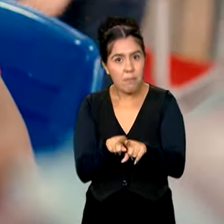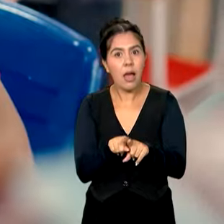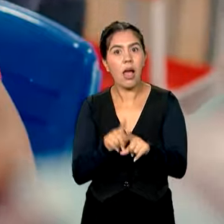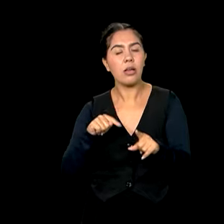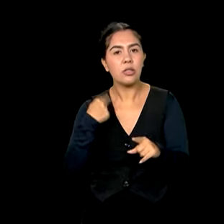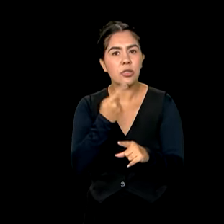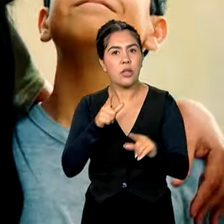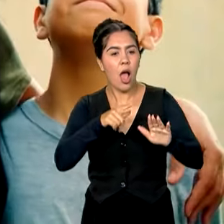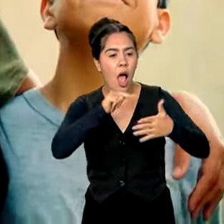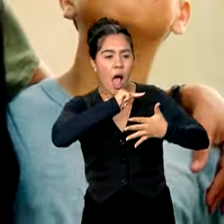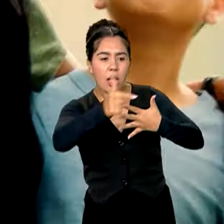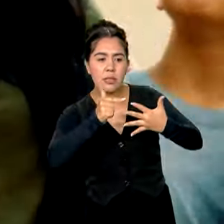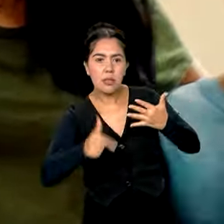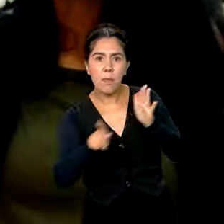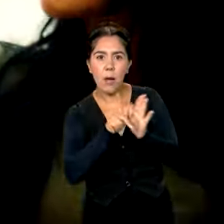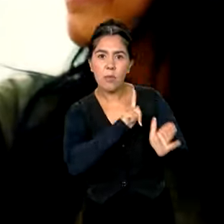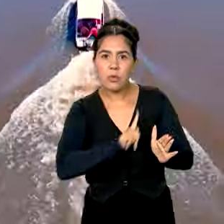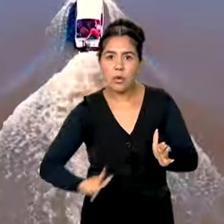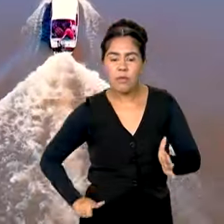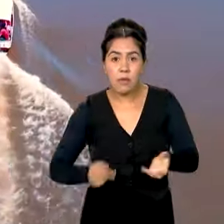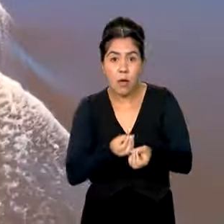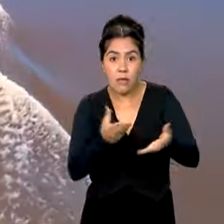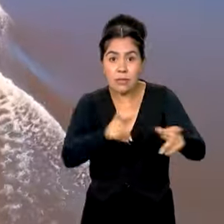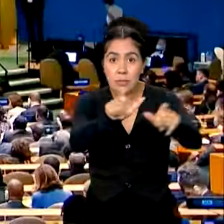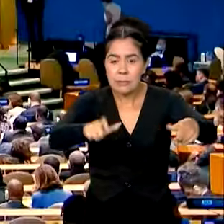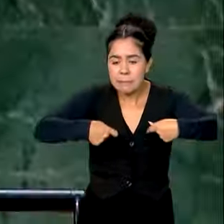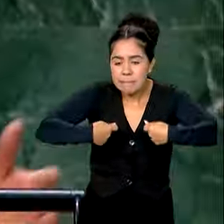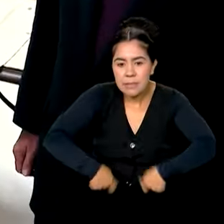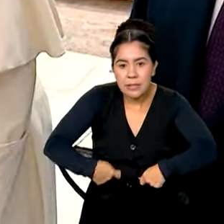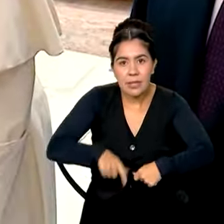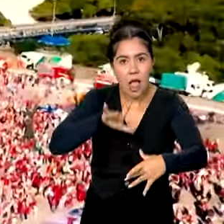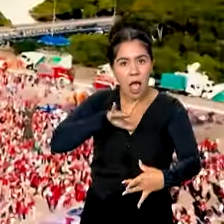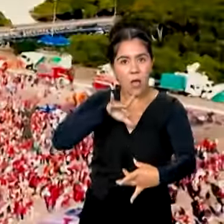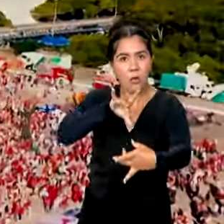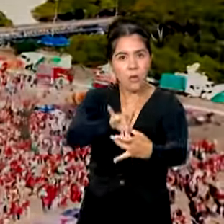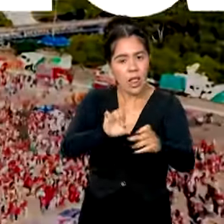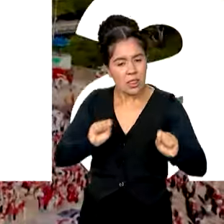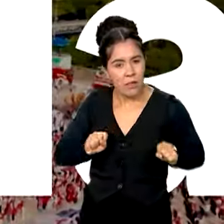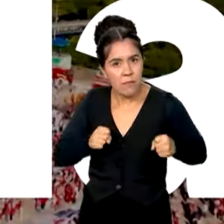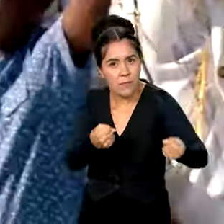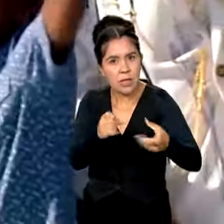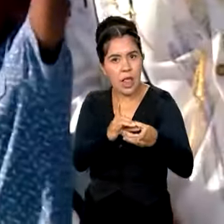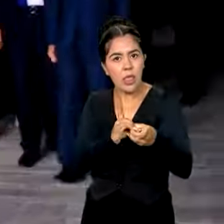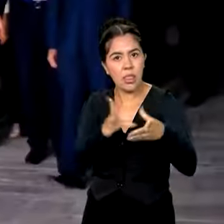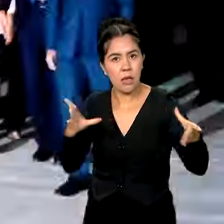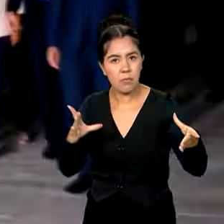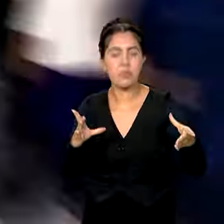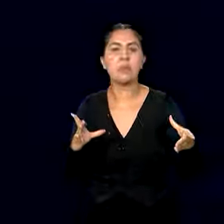aproximamos as ações do governo de quem mais precisa. Nos conectamos em defesa da democracia.